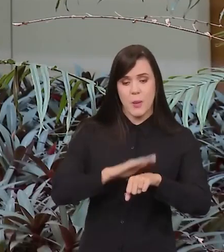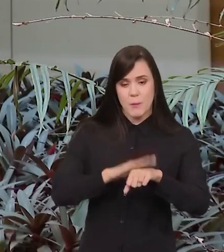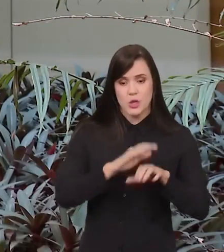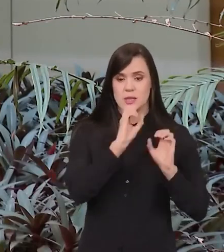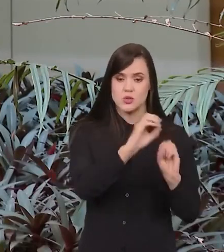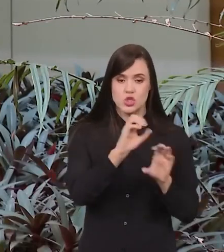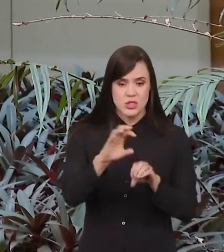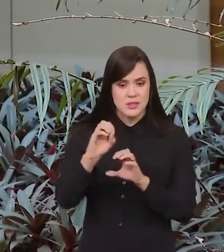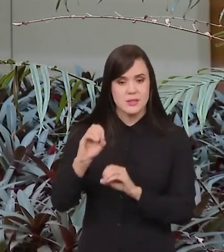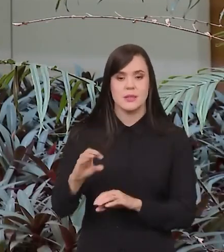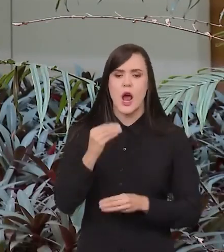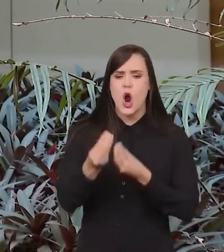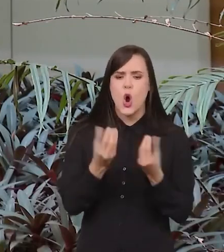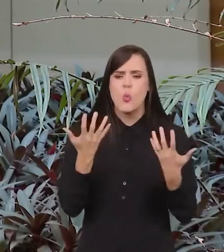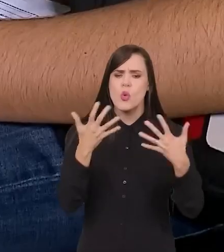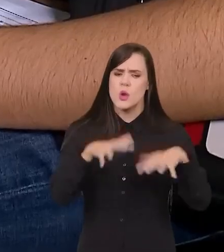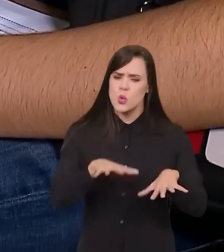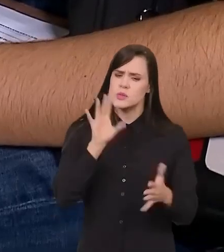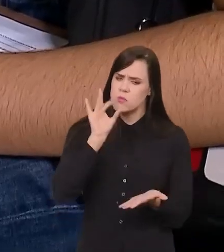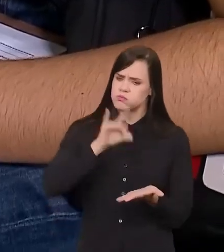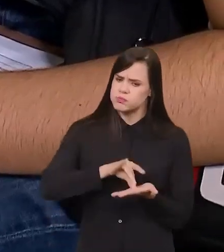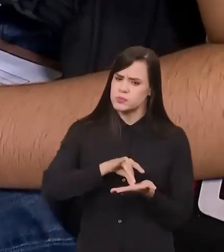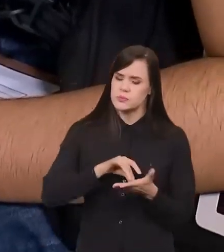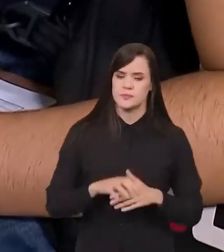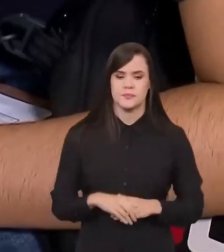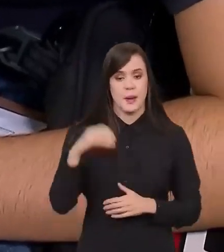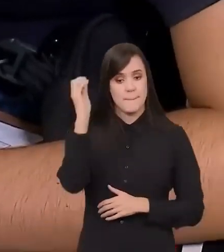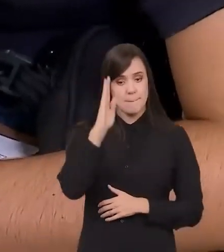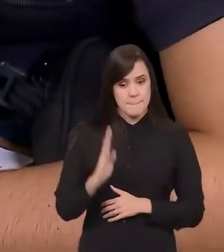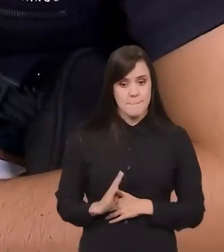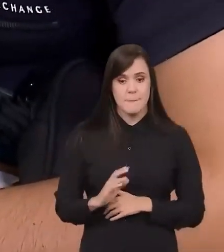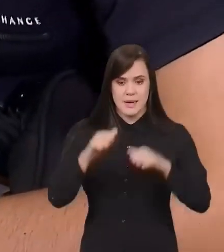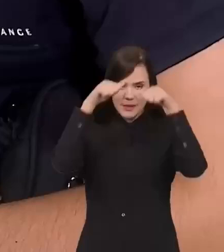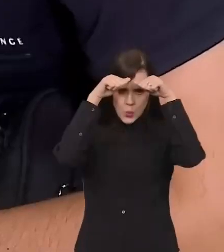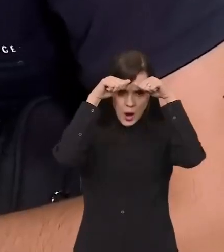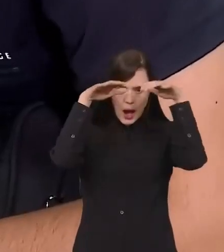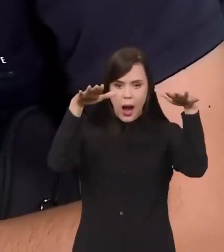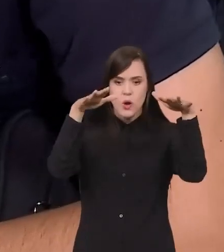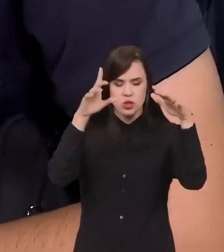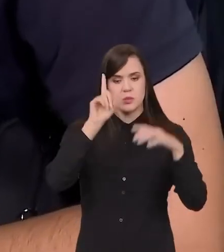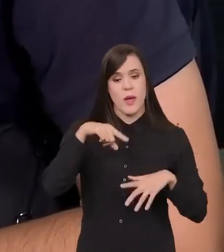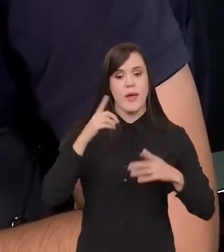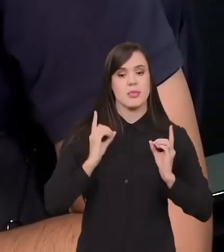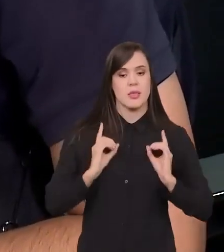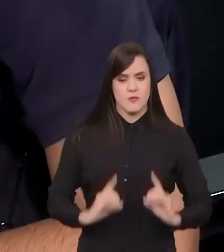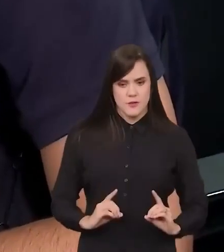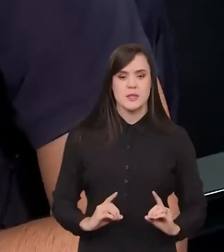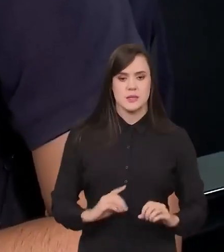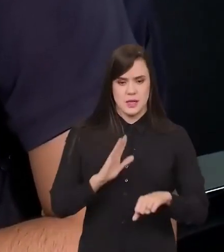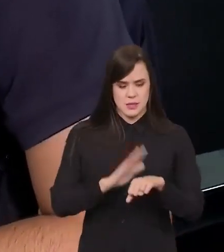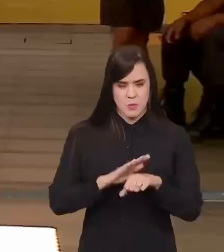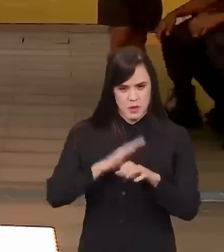capacitação, de como incluir de verdade. No Brasil, o autismo é considerado deficiência. Ao